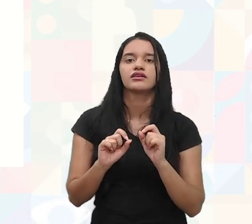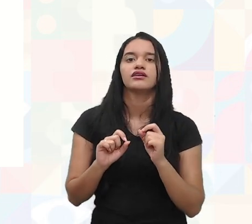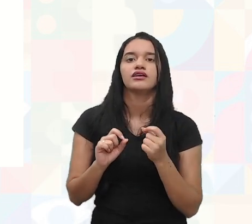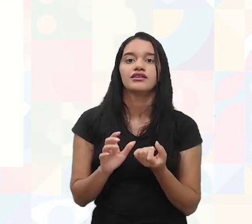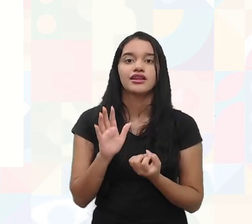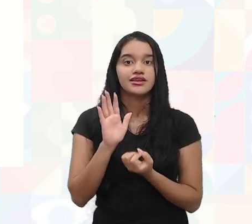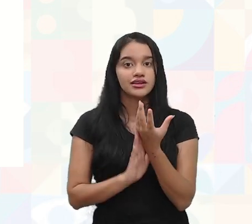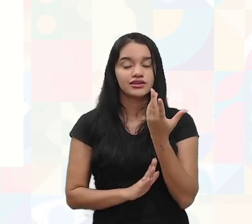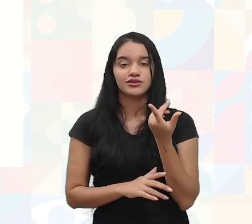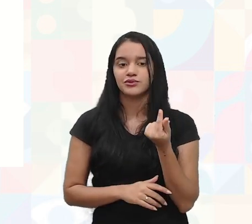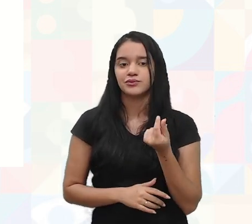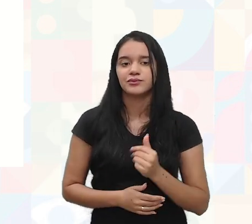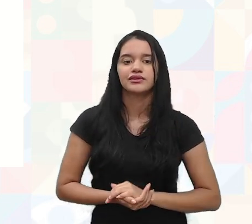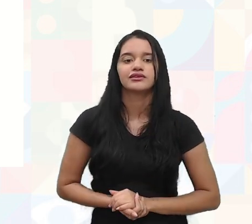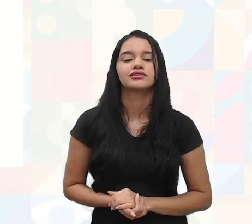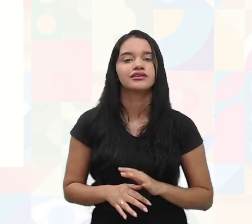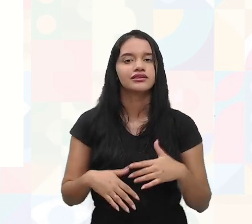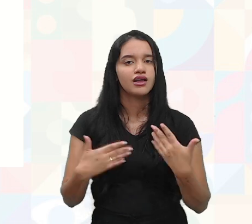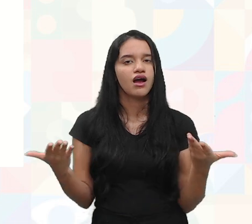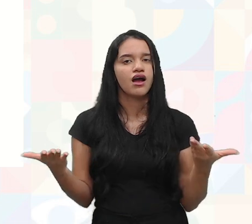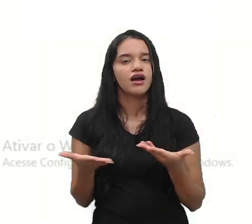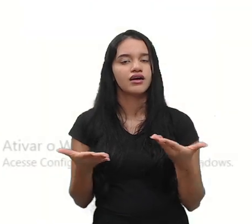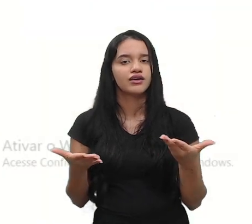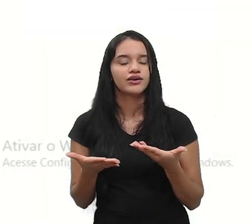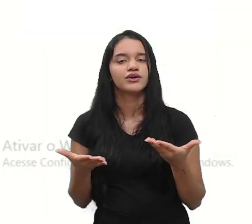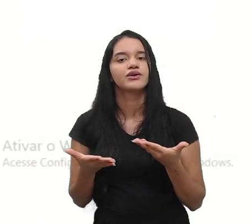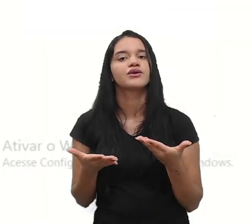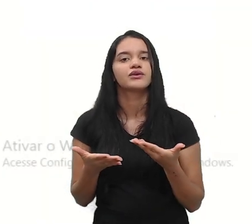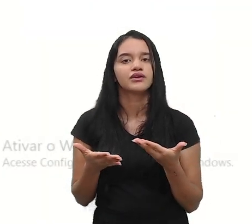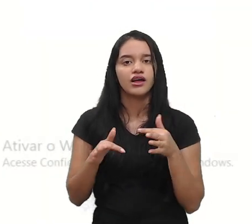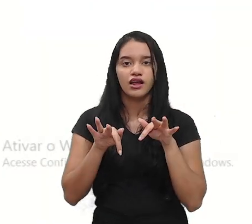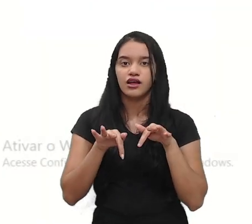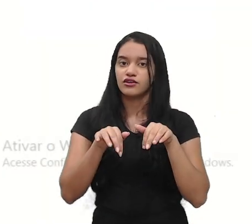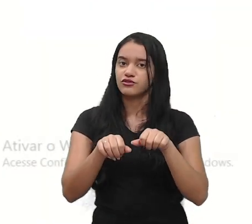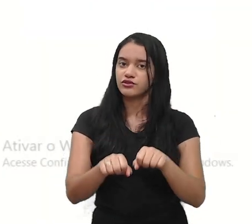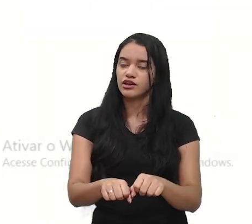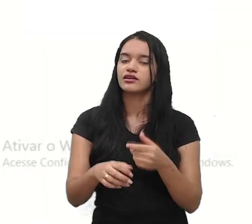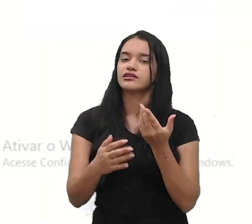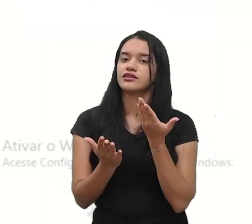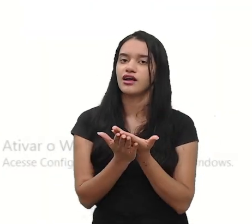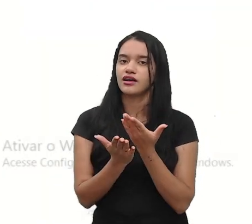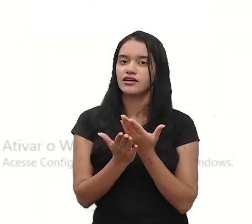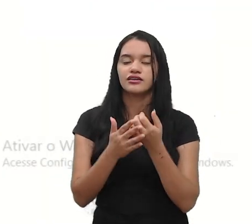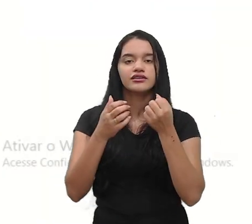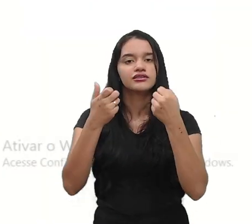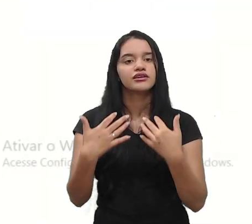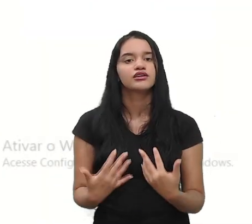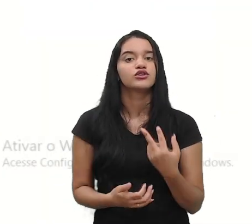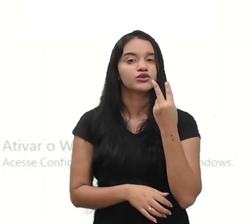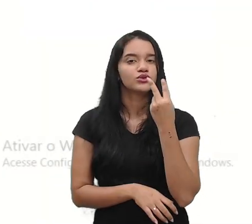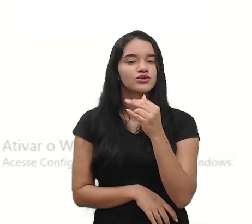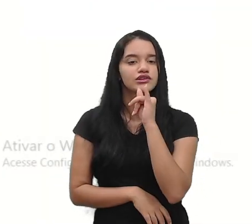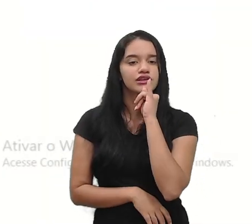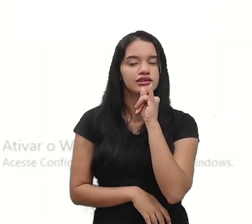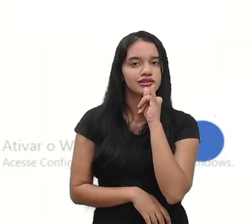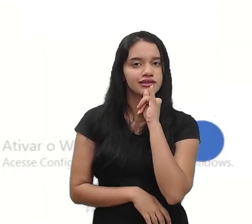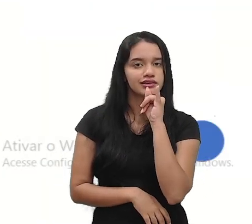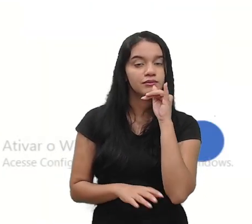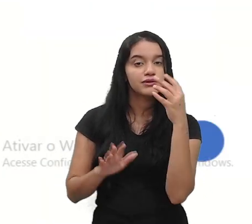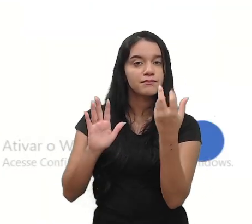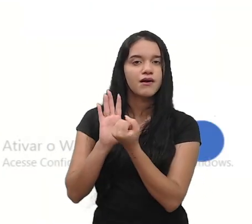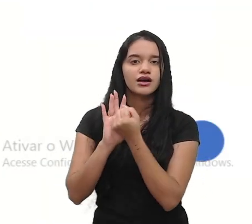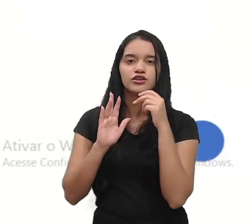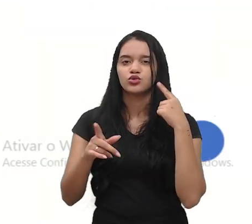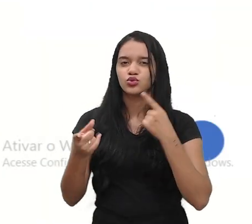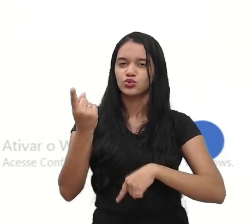preço. Então agora a gente vai, para finalizar nossa aula, falar 2 exemplos de cases de sucesso.